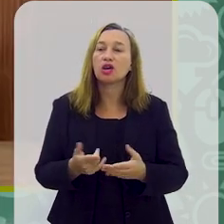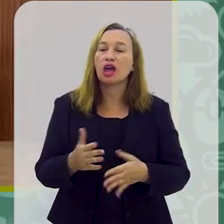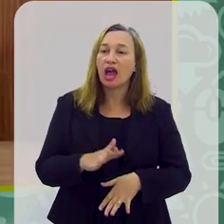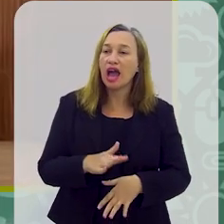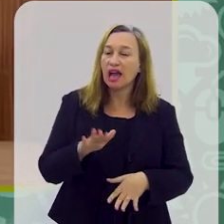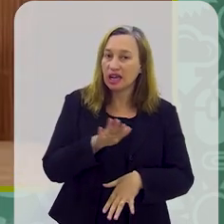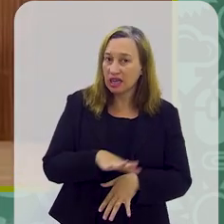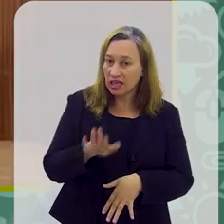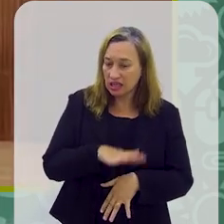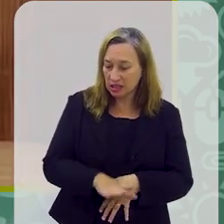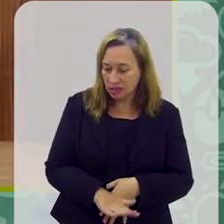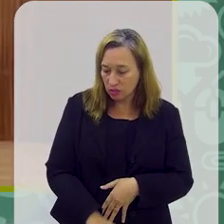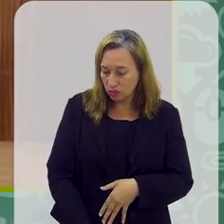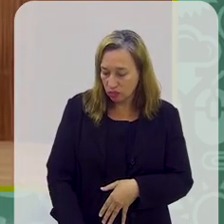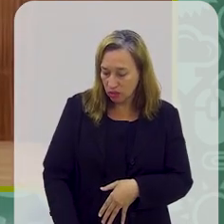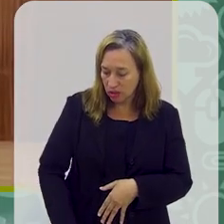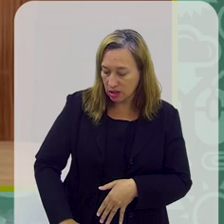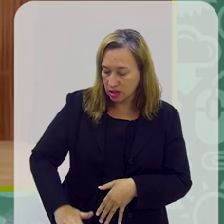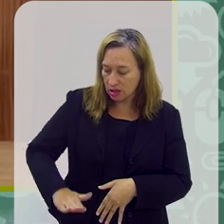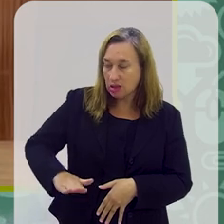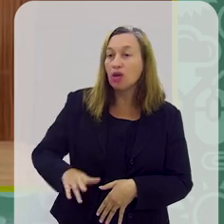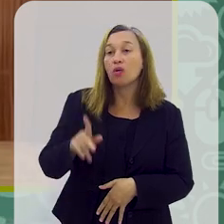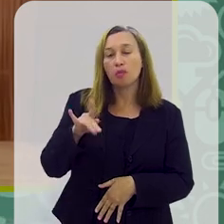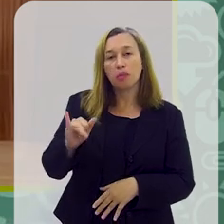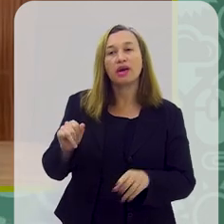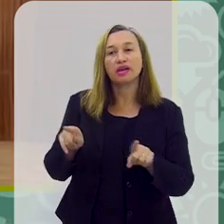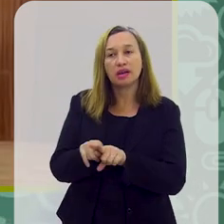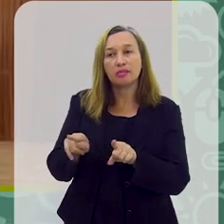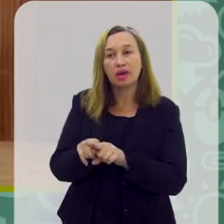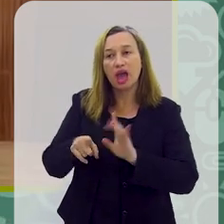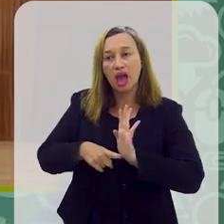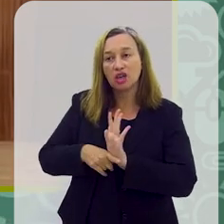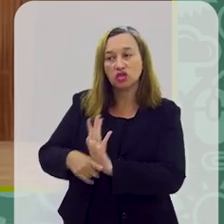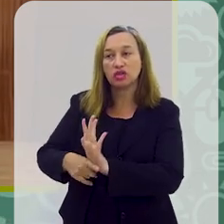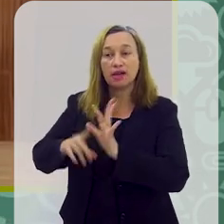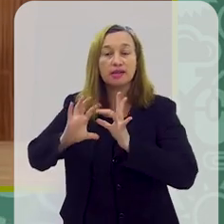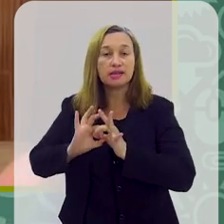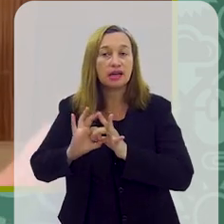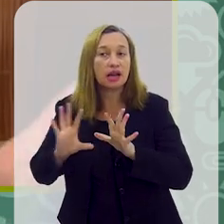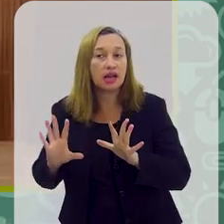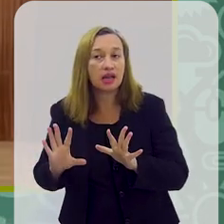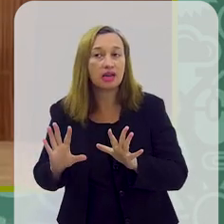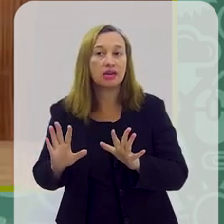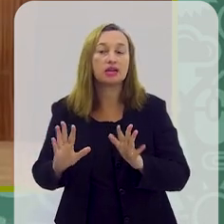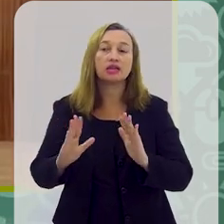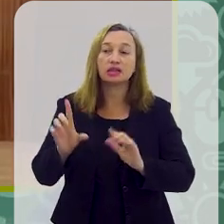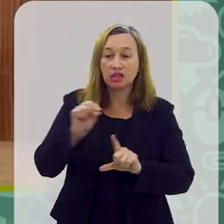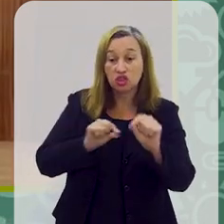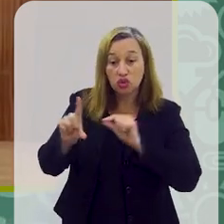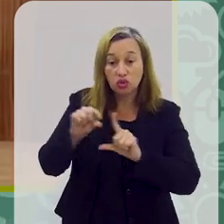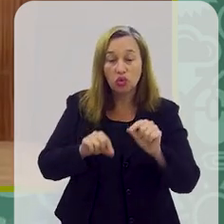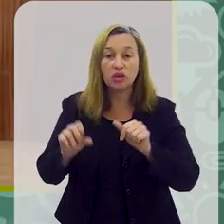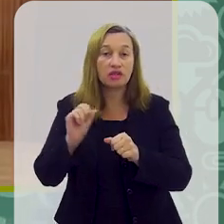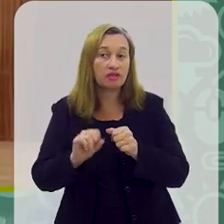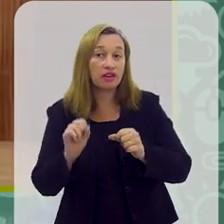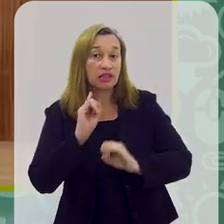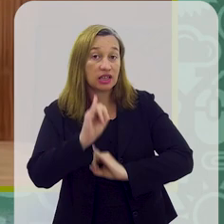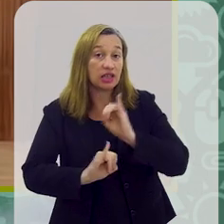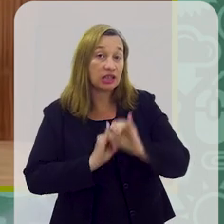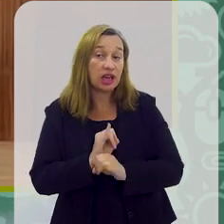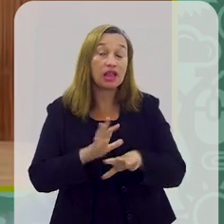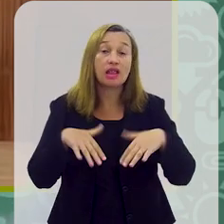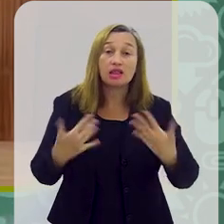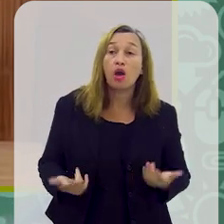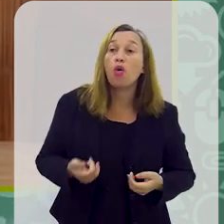E conforme a criança vai crescendo, os pais também precisam ajudá-la a ser mais independente, inclusive nas escolhas que ela faz